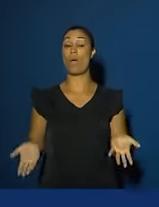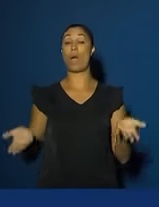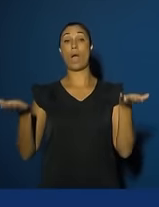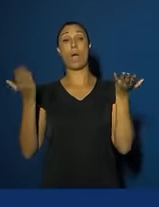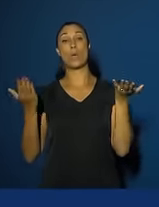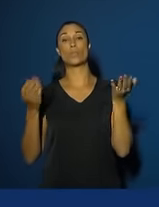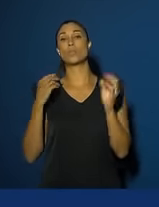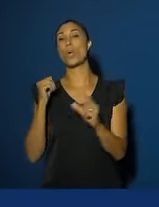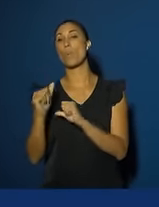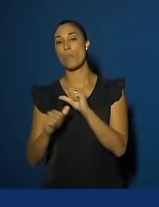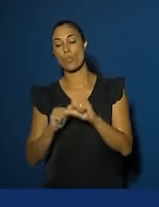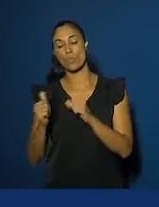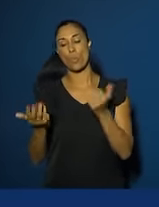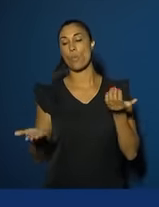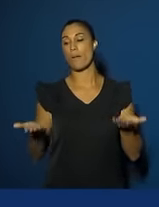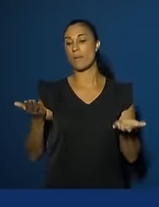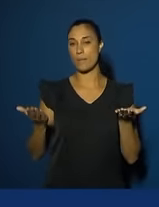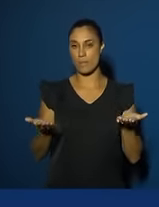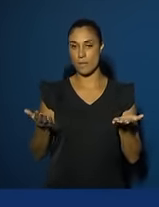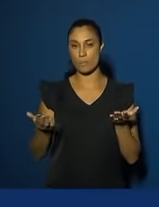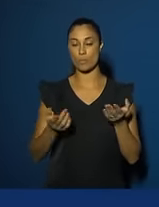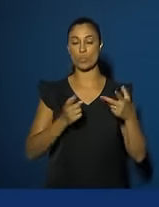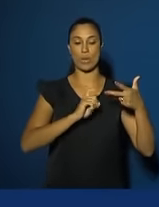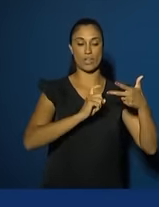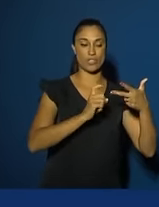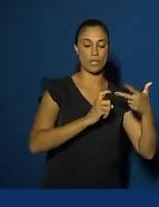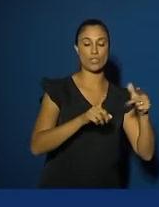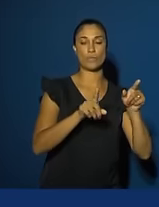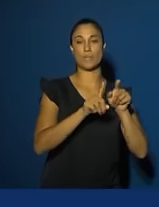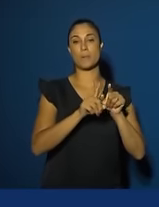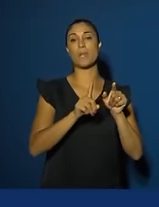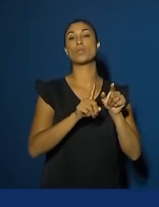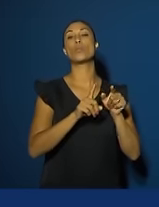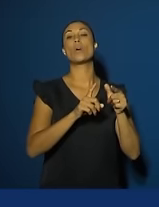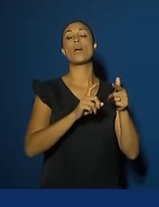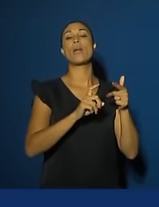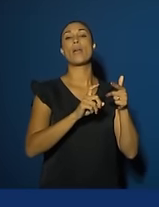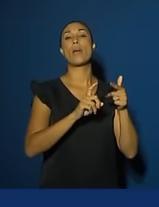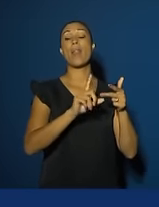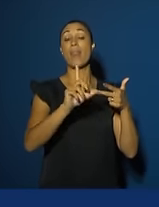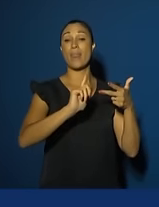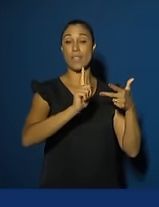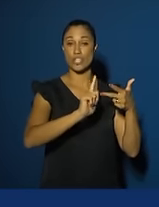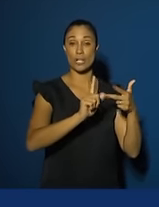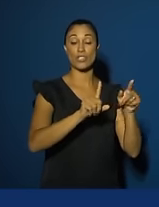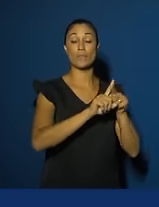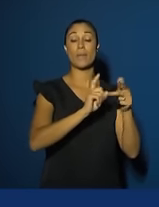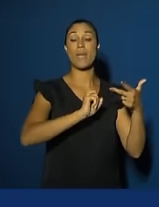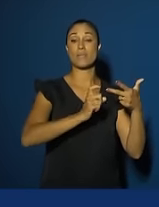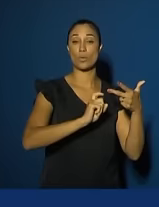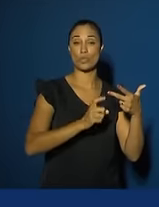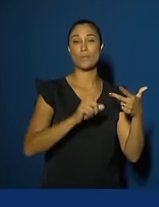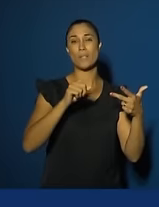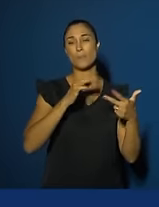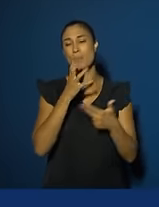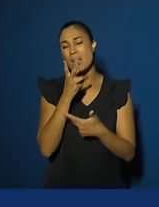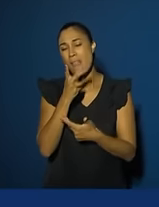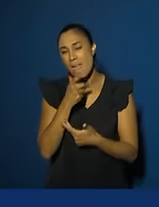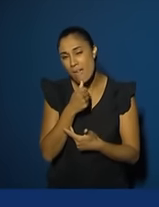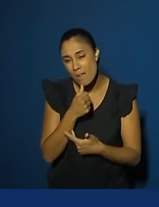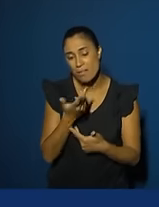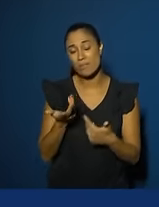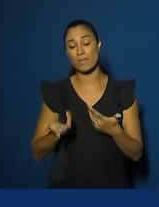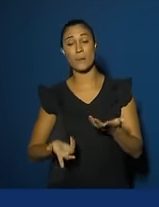o equilíbrio de forças entre o executivo e legislativo Ou seja hoje a negociação é muito mais longa muito mais lenta e